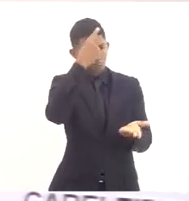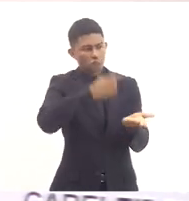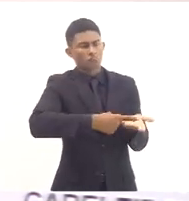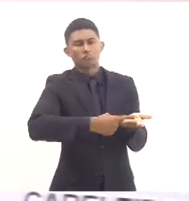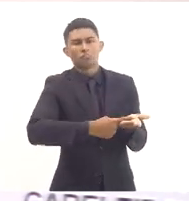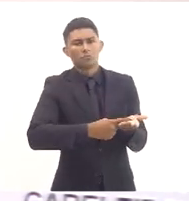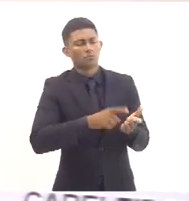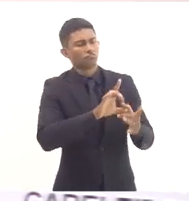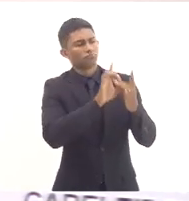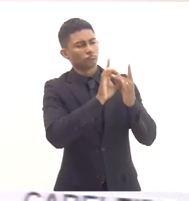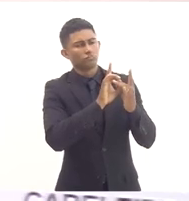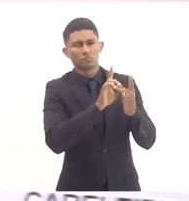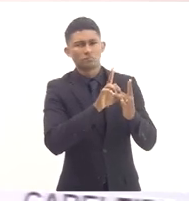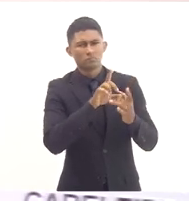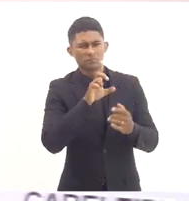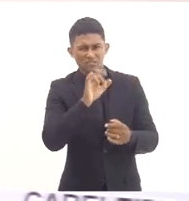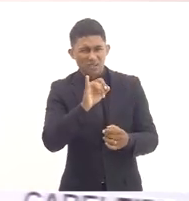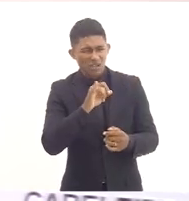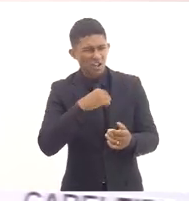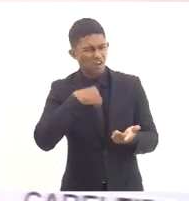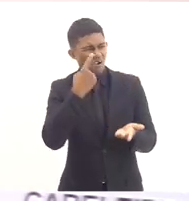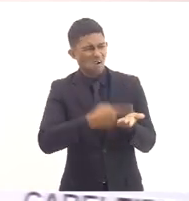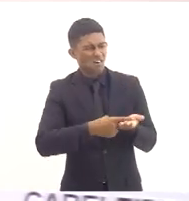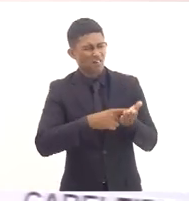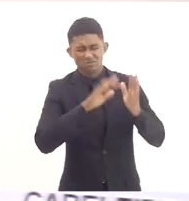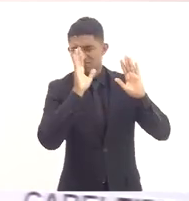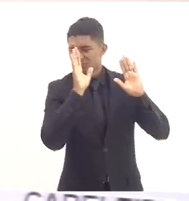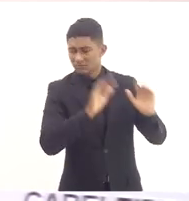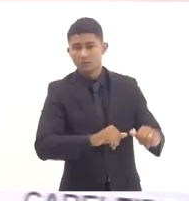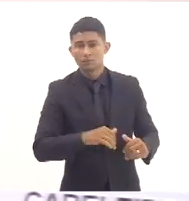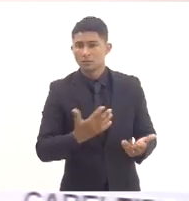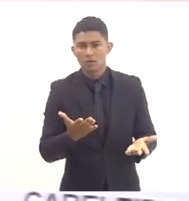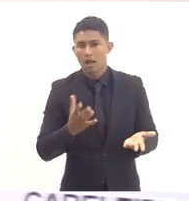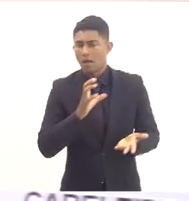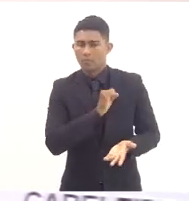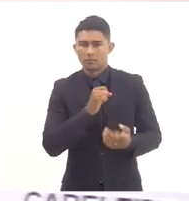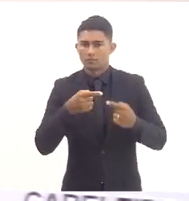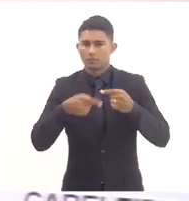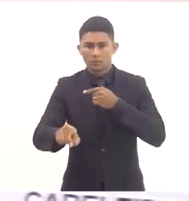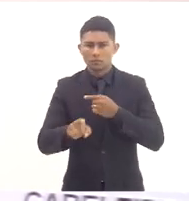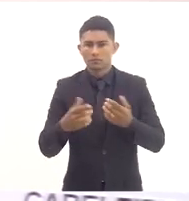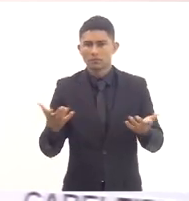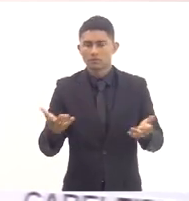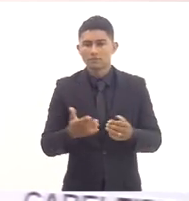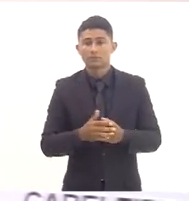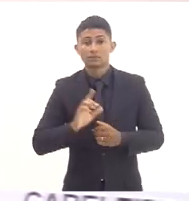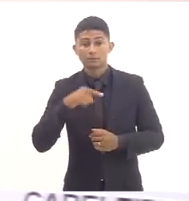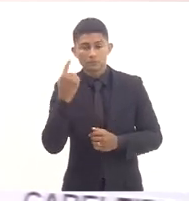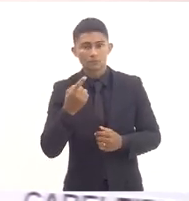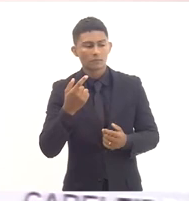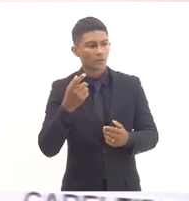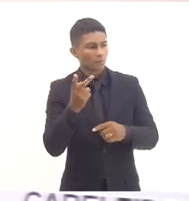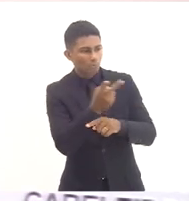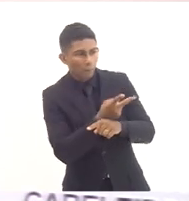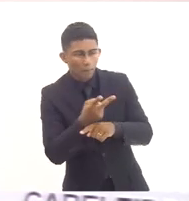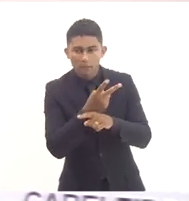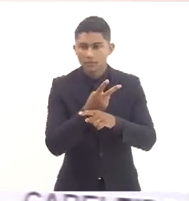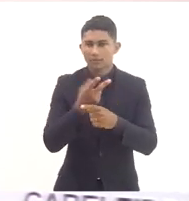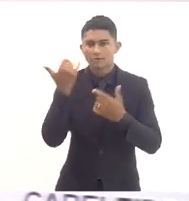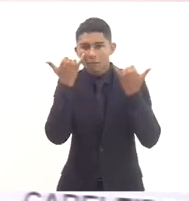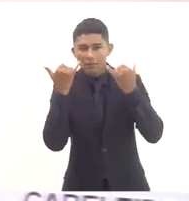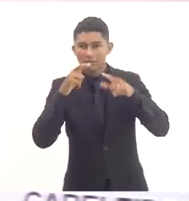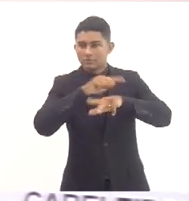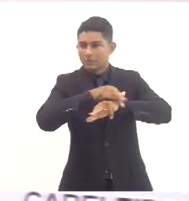amor se não é um usufruto de alguém e a gente foi atrás de informação a gente foi atrás